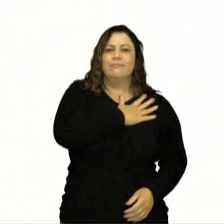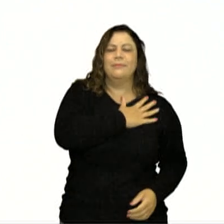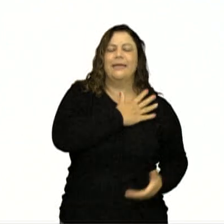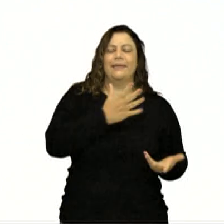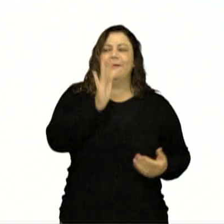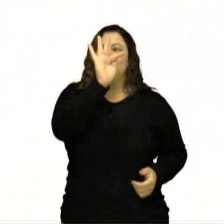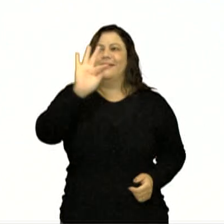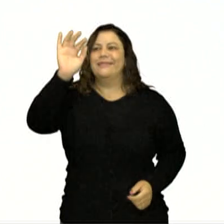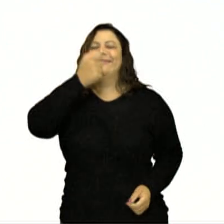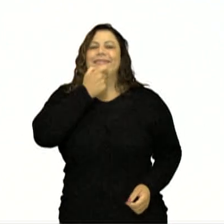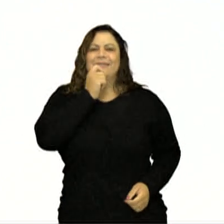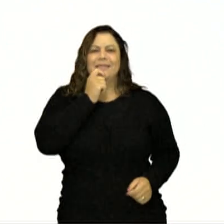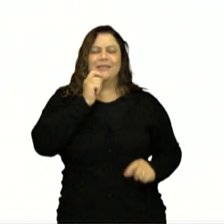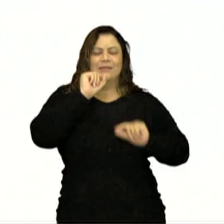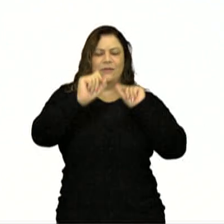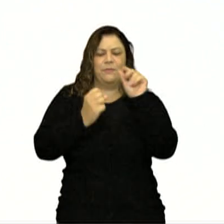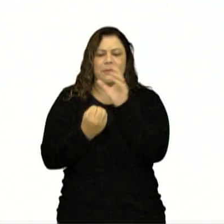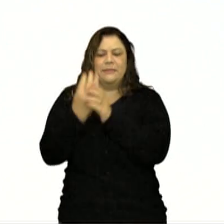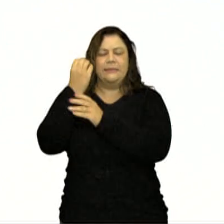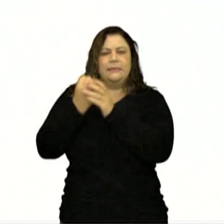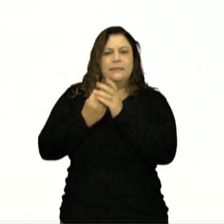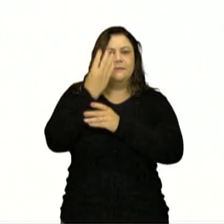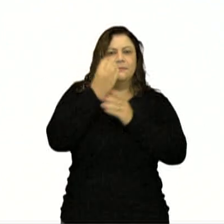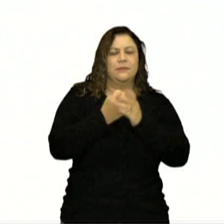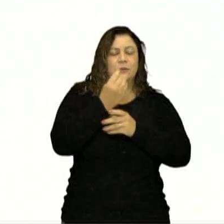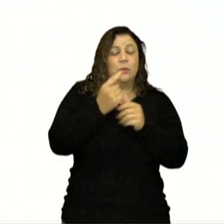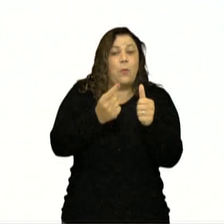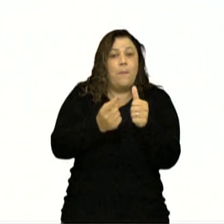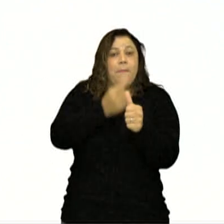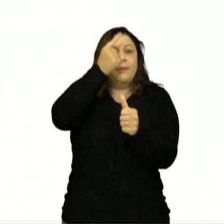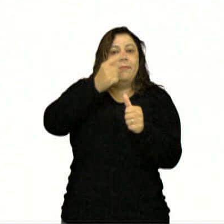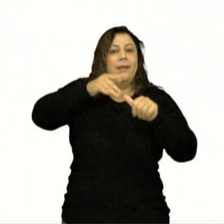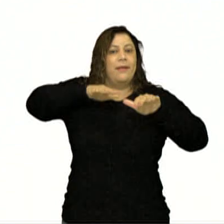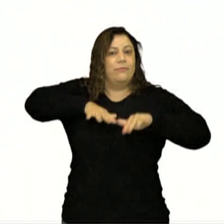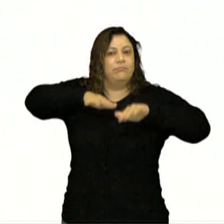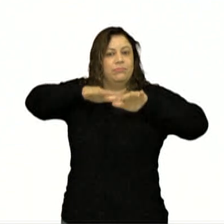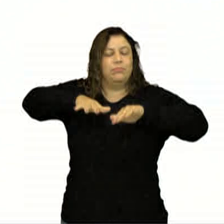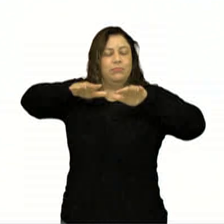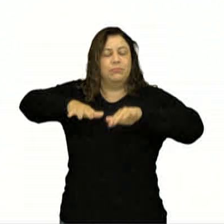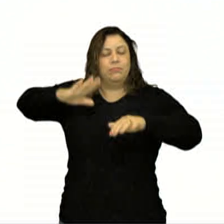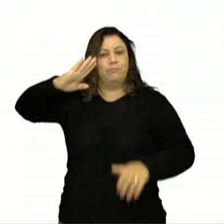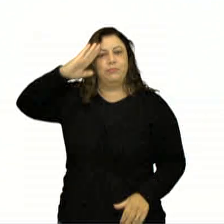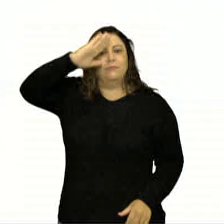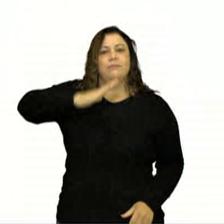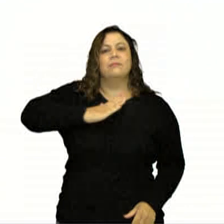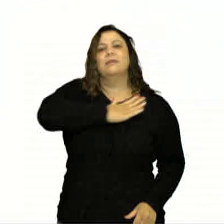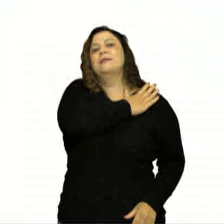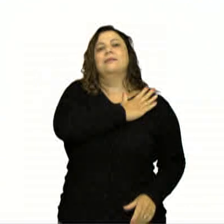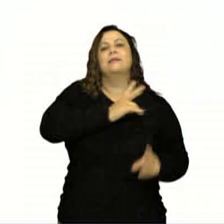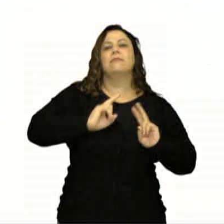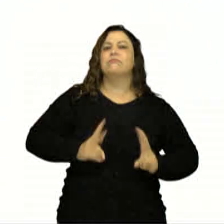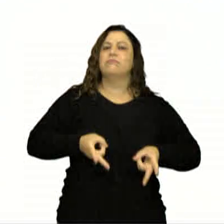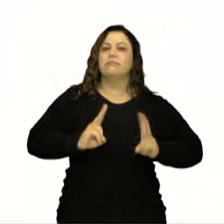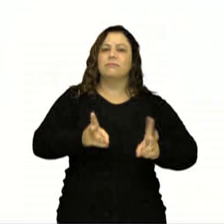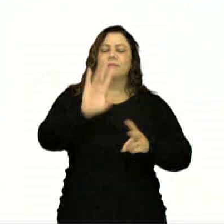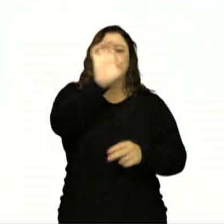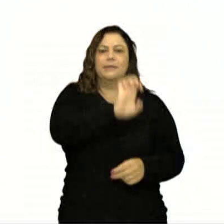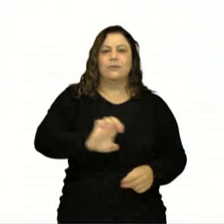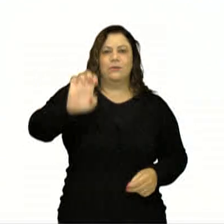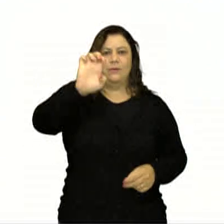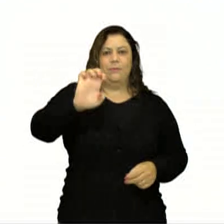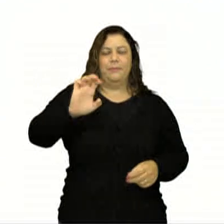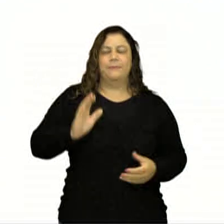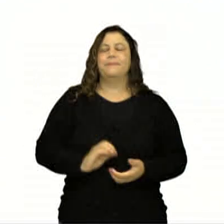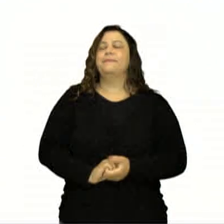precipitou a criação dos primeiros exércitos permanentes na Europa. Guerras de religião. Então